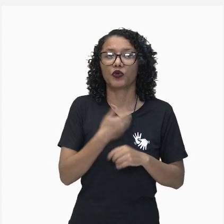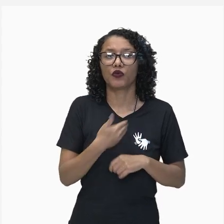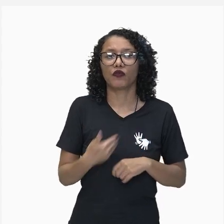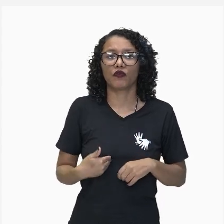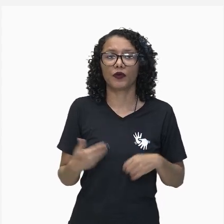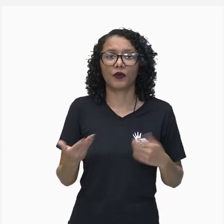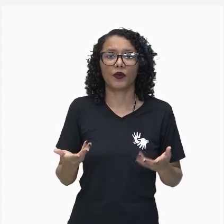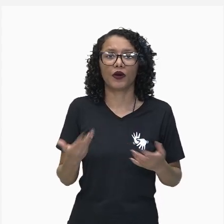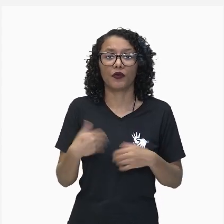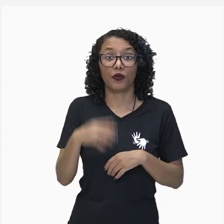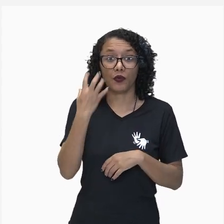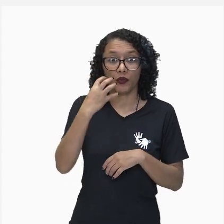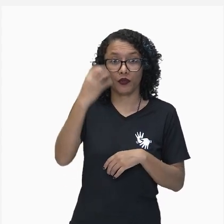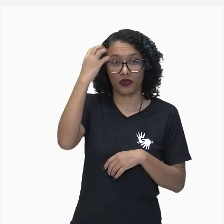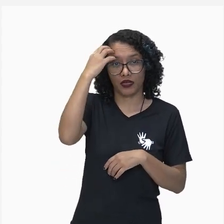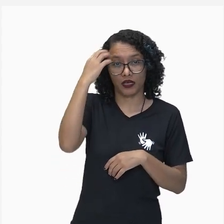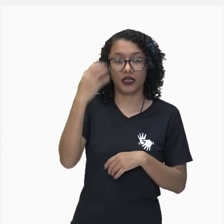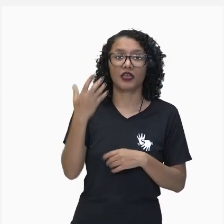uma monarquia